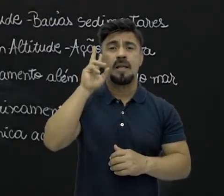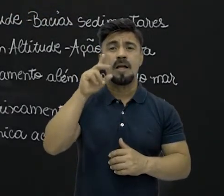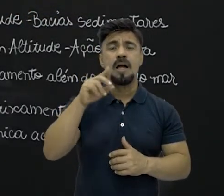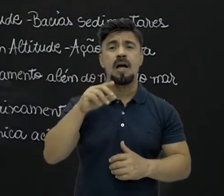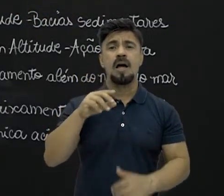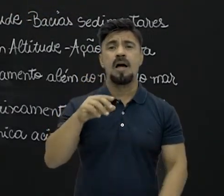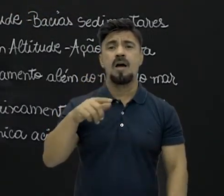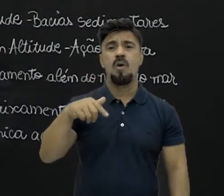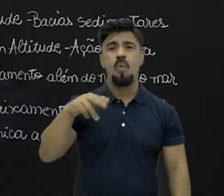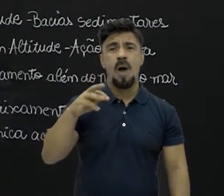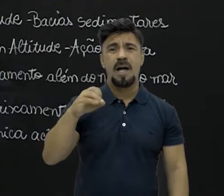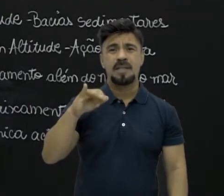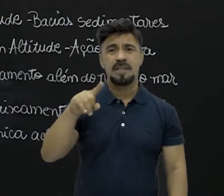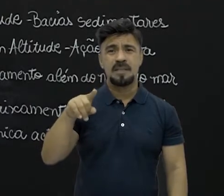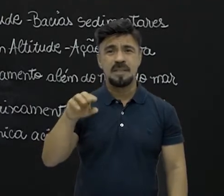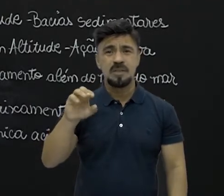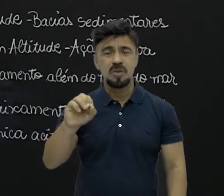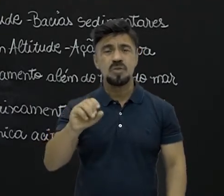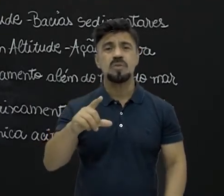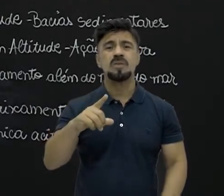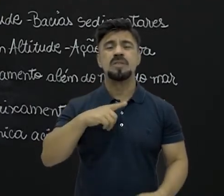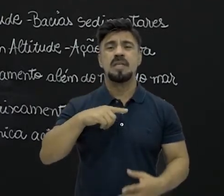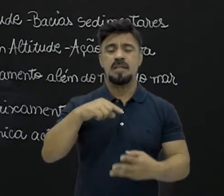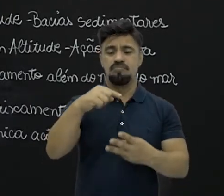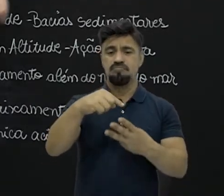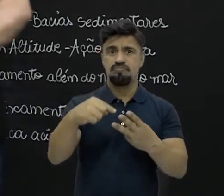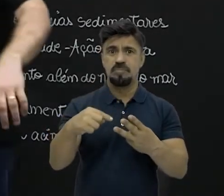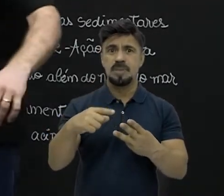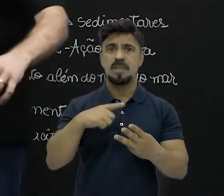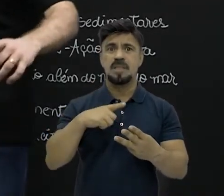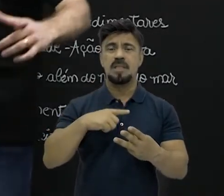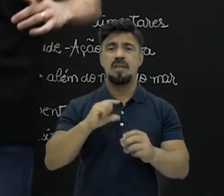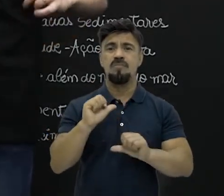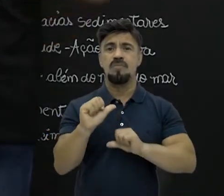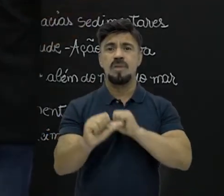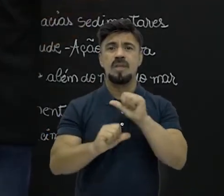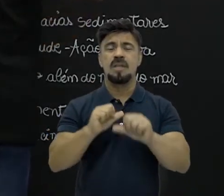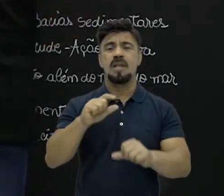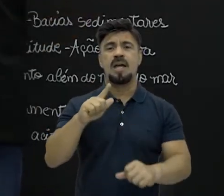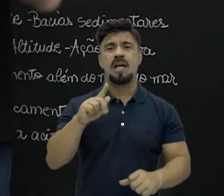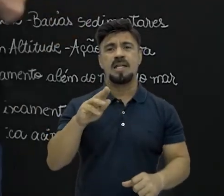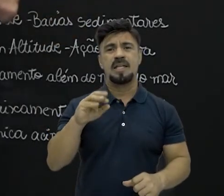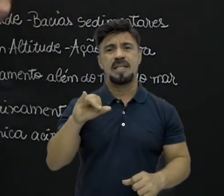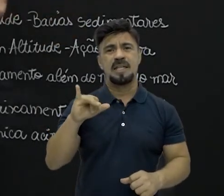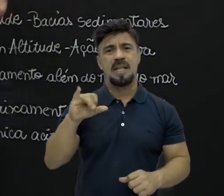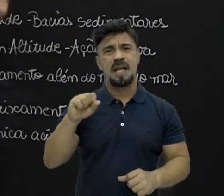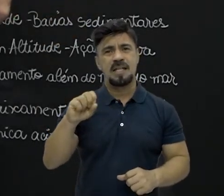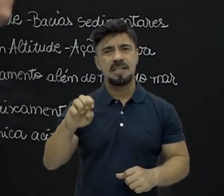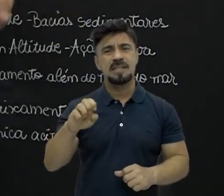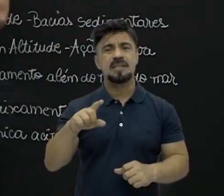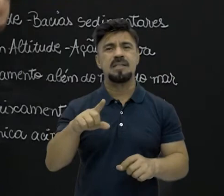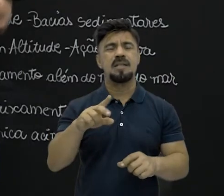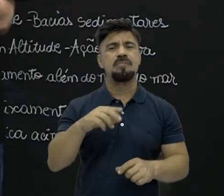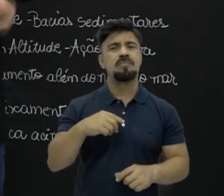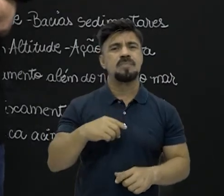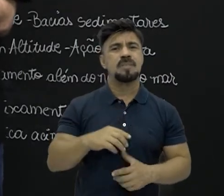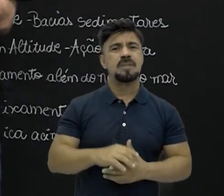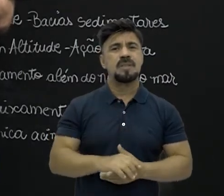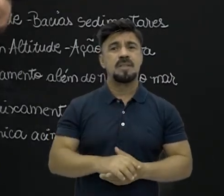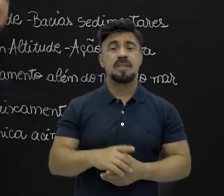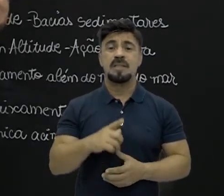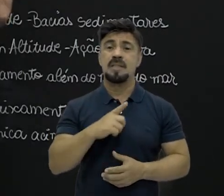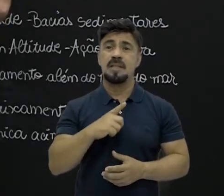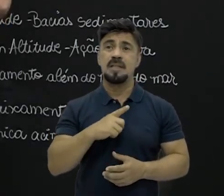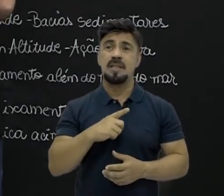da mica, do feldspato, lá do granito, que depois virou gneiss. Olha só, nós temos aí